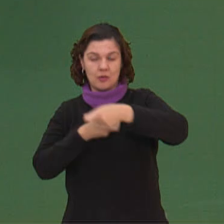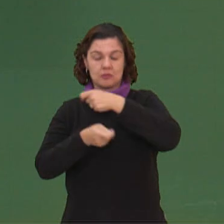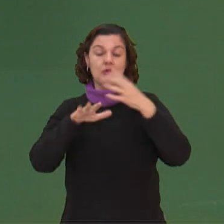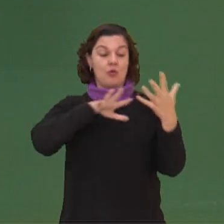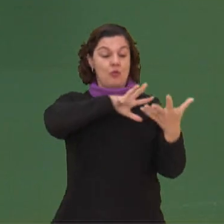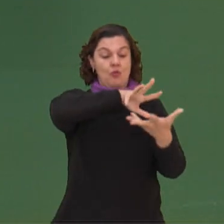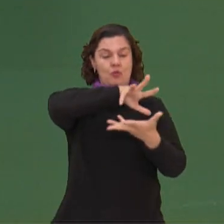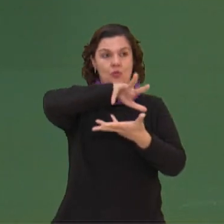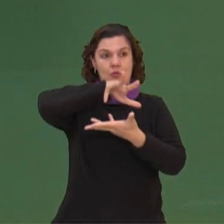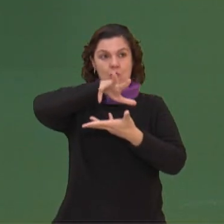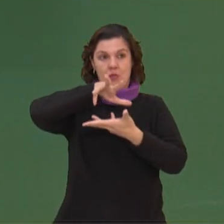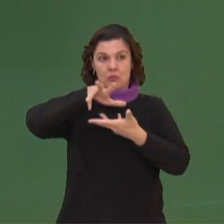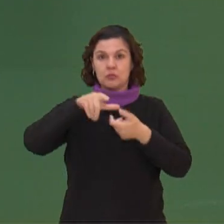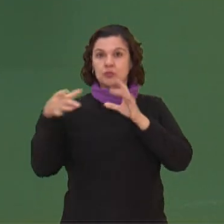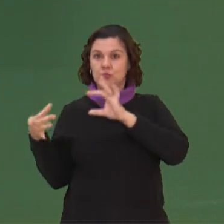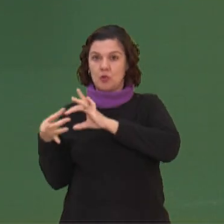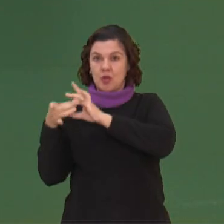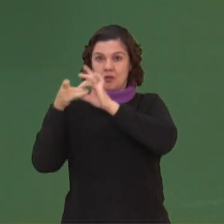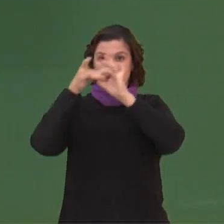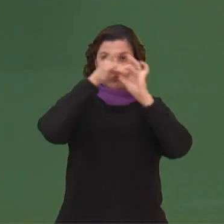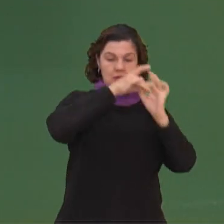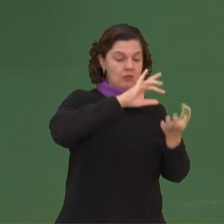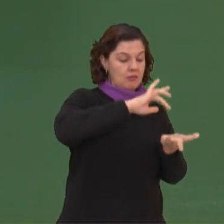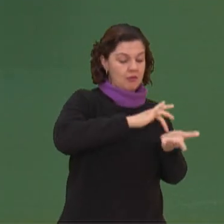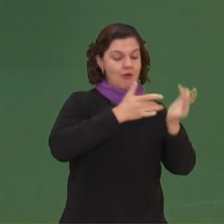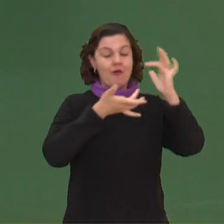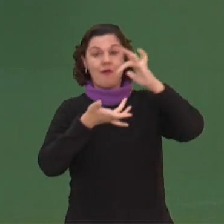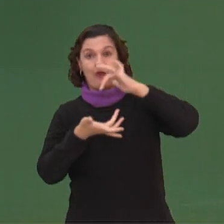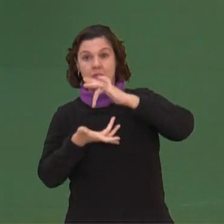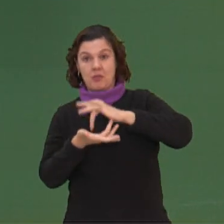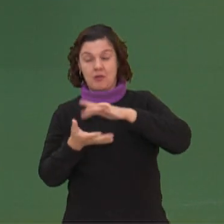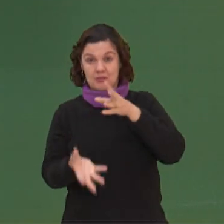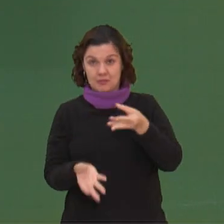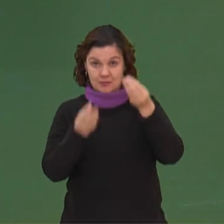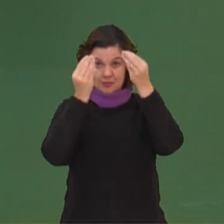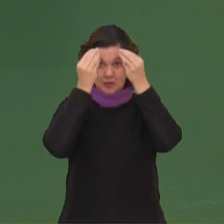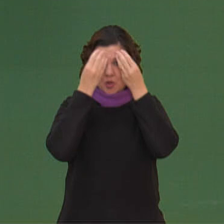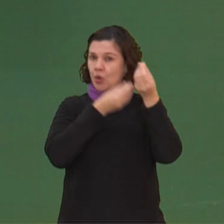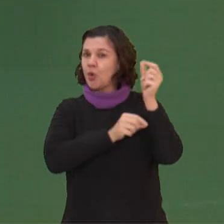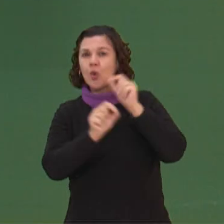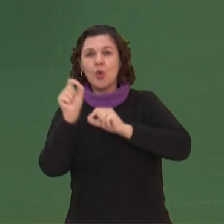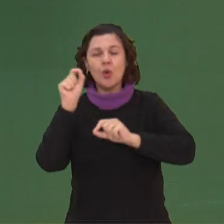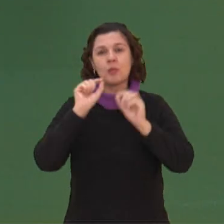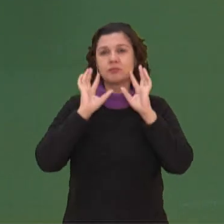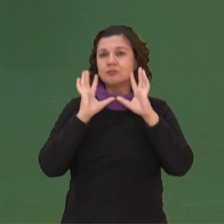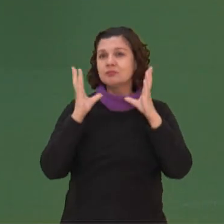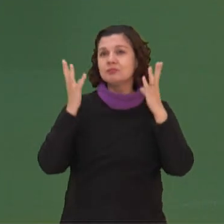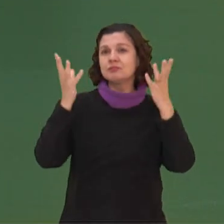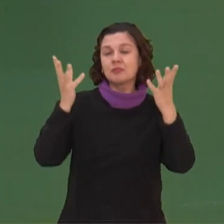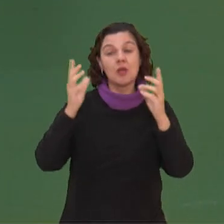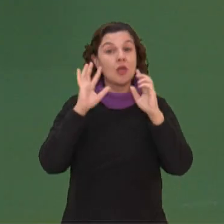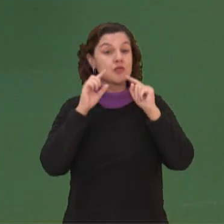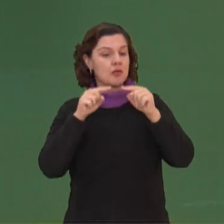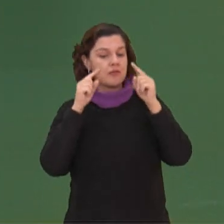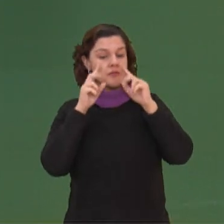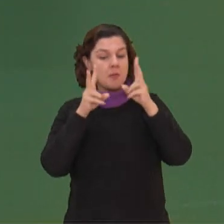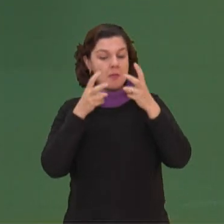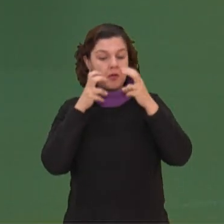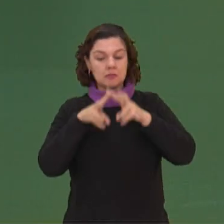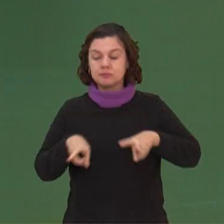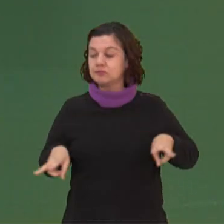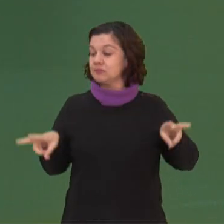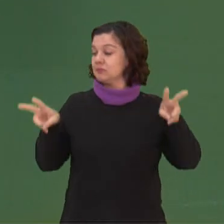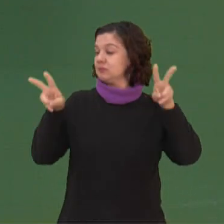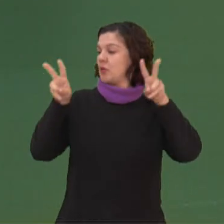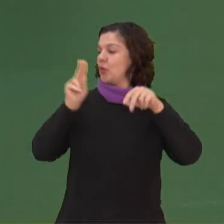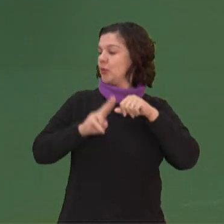mundo está interligado, é globalizado, então temos que entender como isso funciona. Basta você olhar ao seu redor quantas